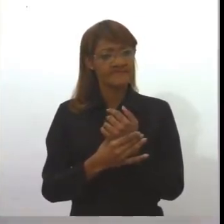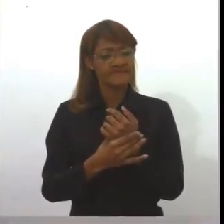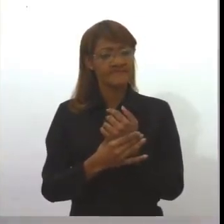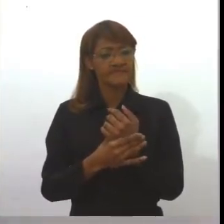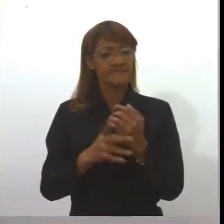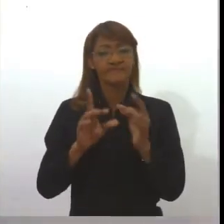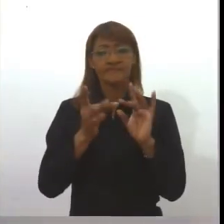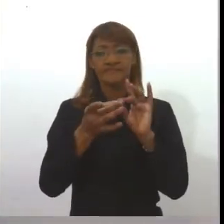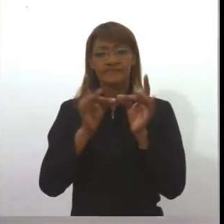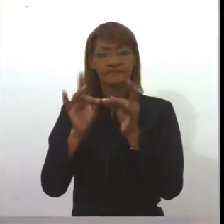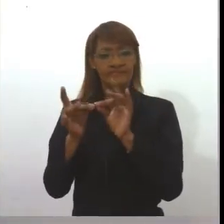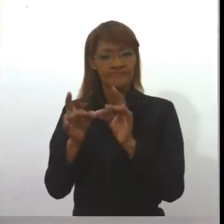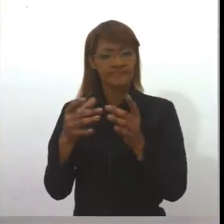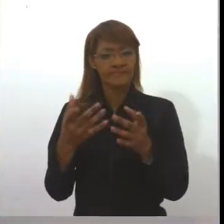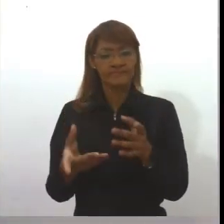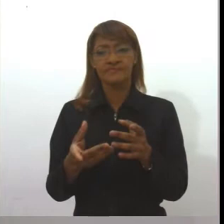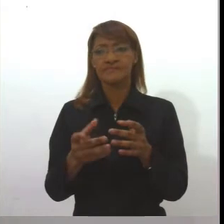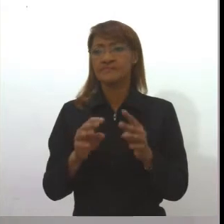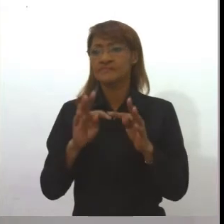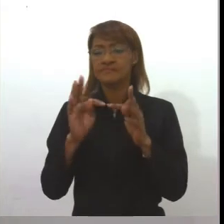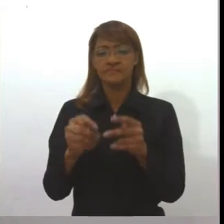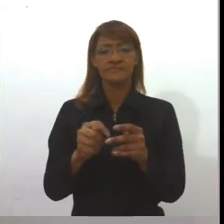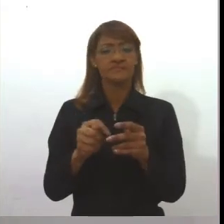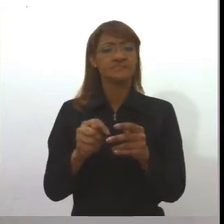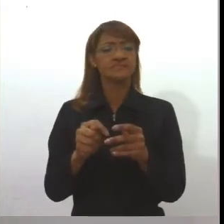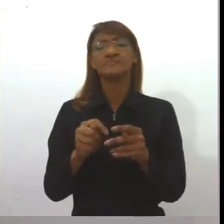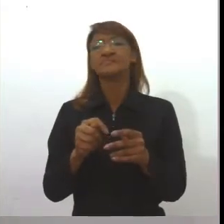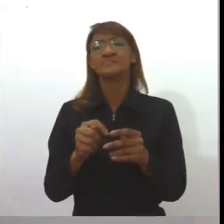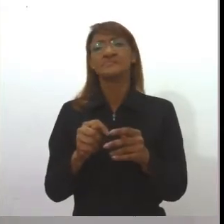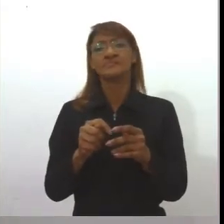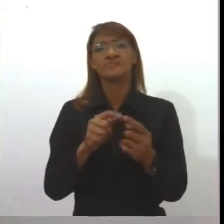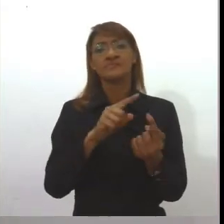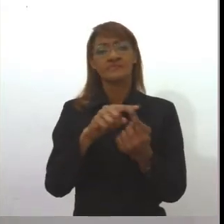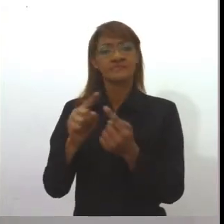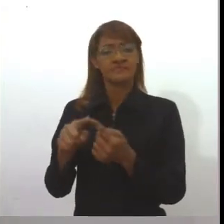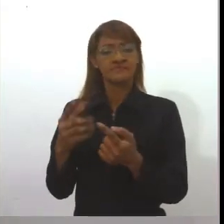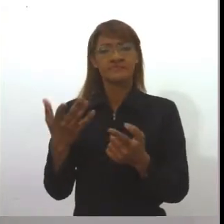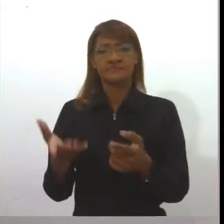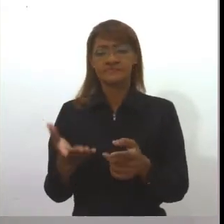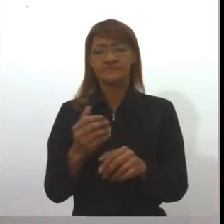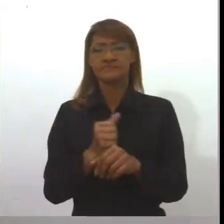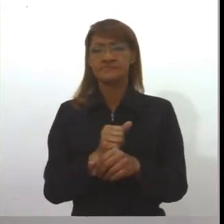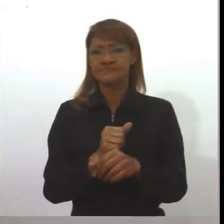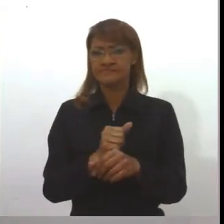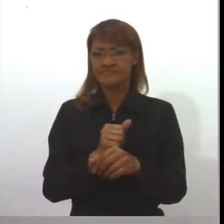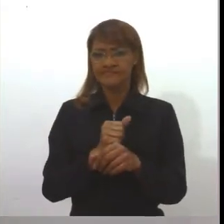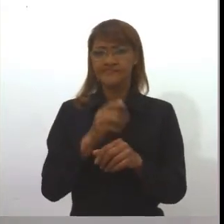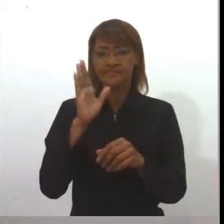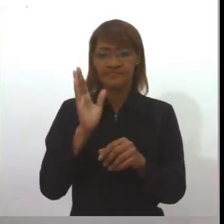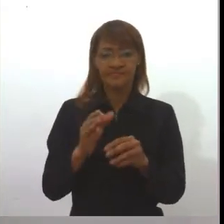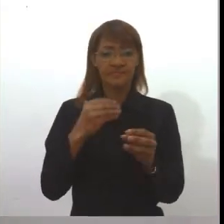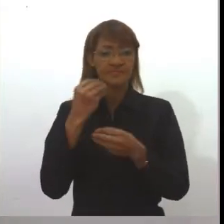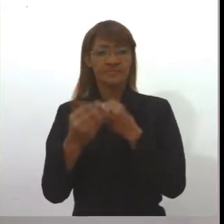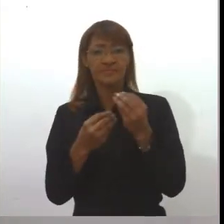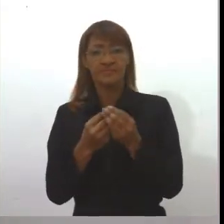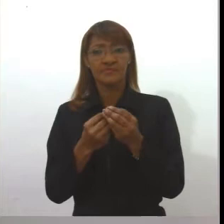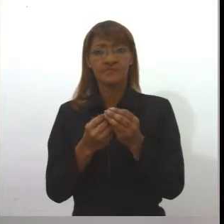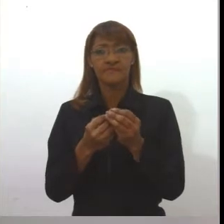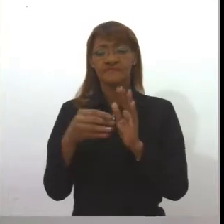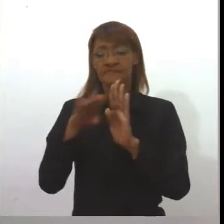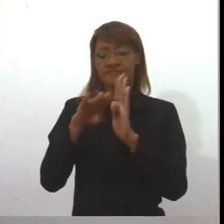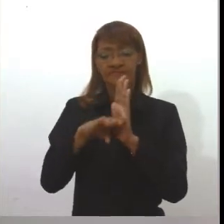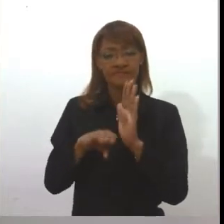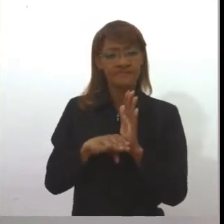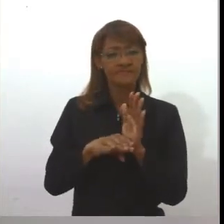de oficinas como eletrônica, marcenaria, arquitetura de software, planejamento de missões,